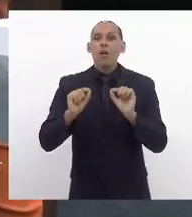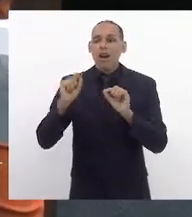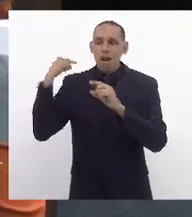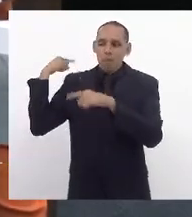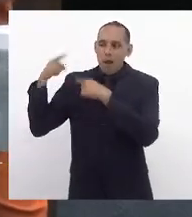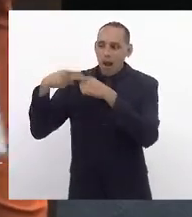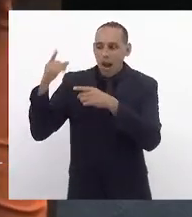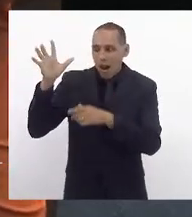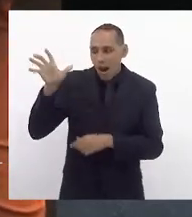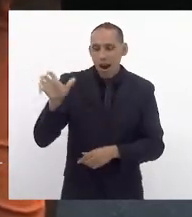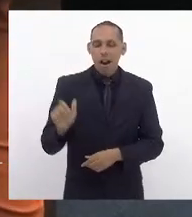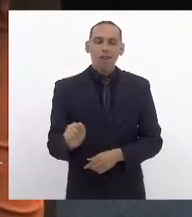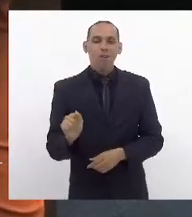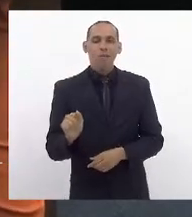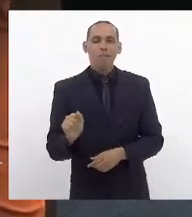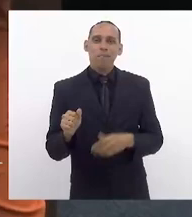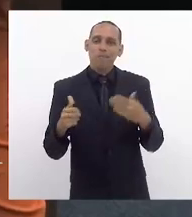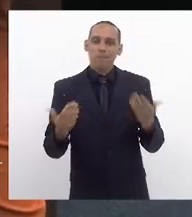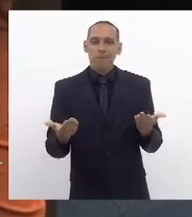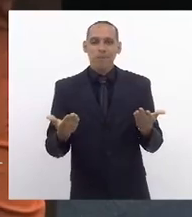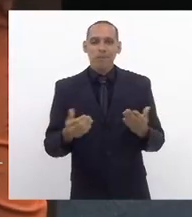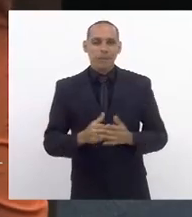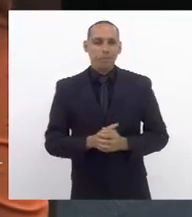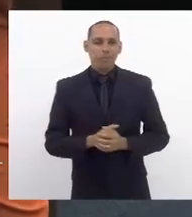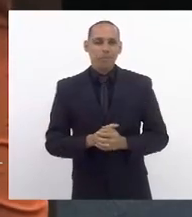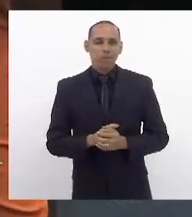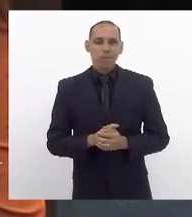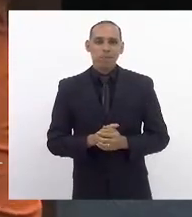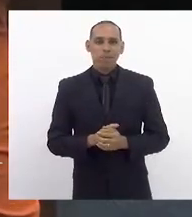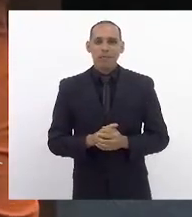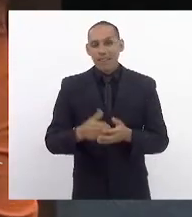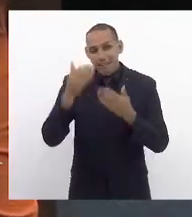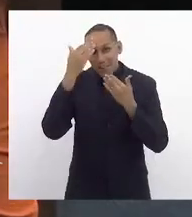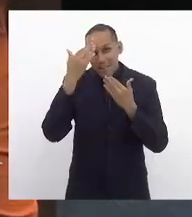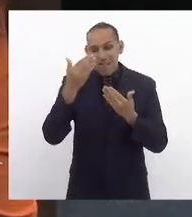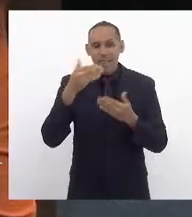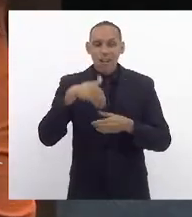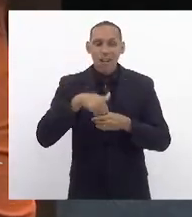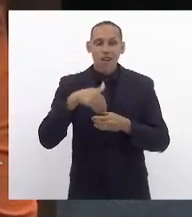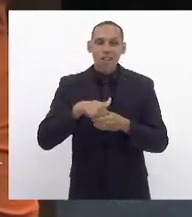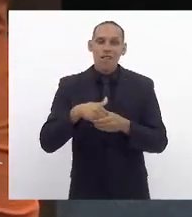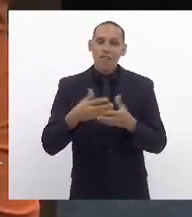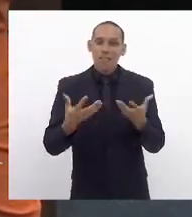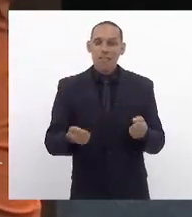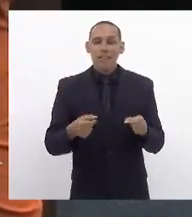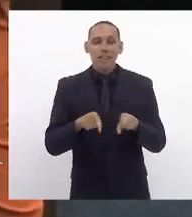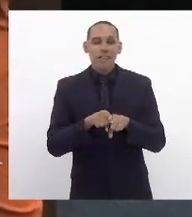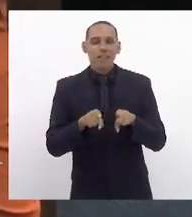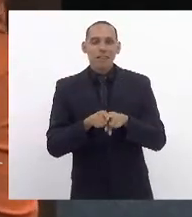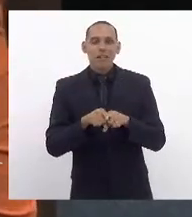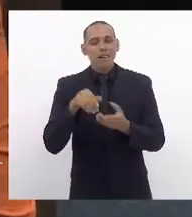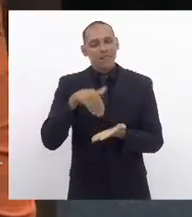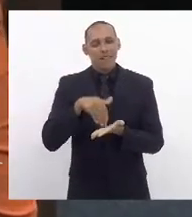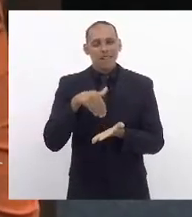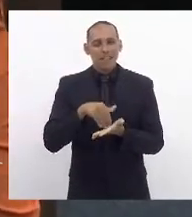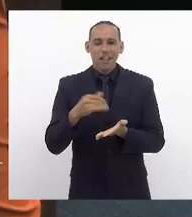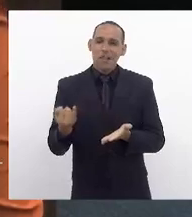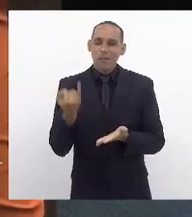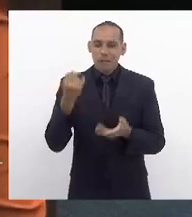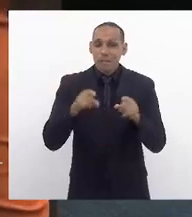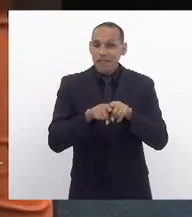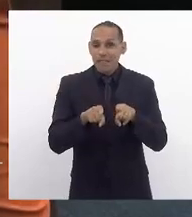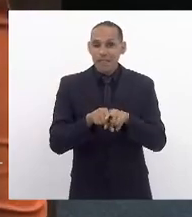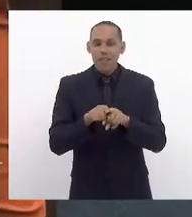ancestralidade africana. Então, senhor presidente, agradecer aos votos favoráveis e, finalmente, não menos